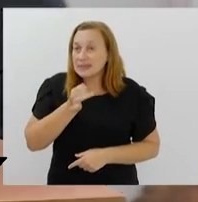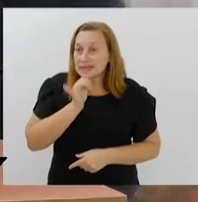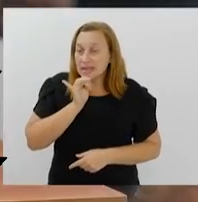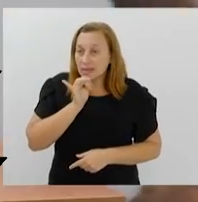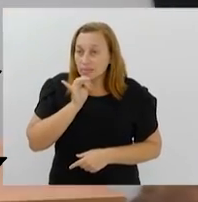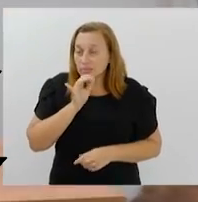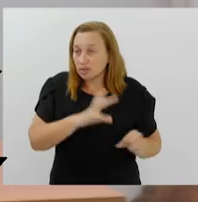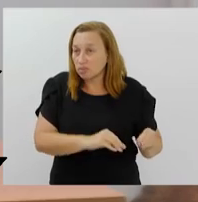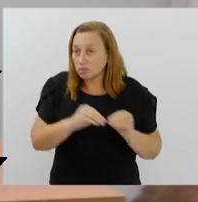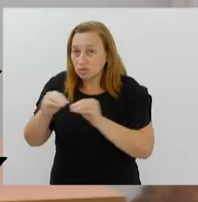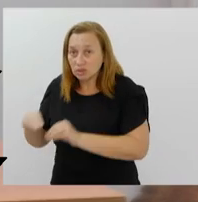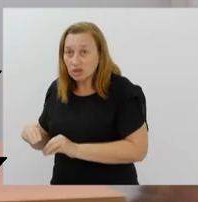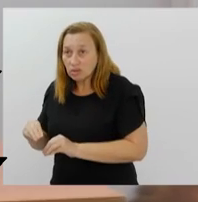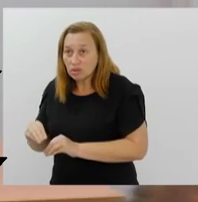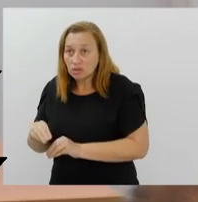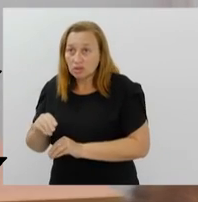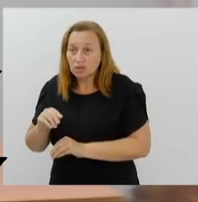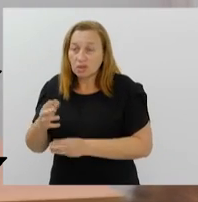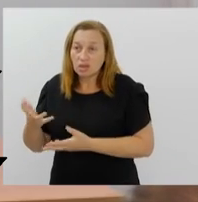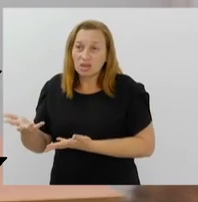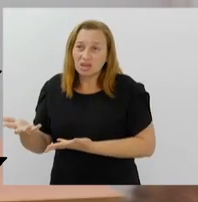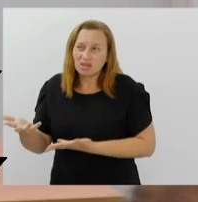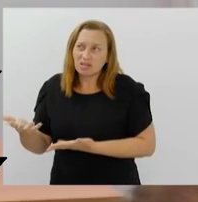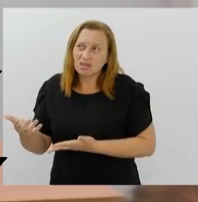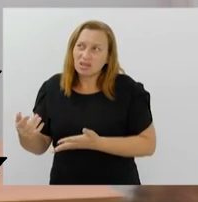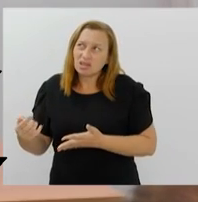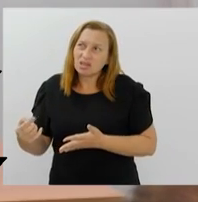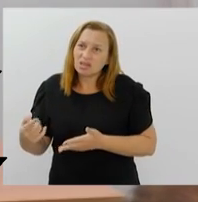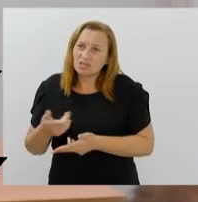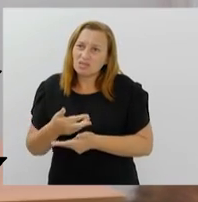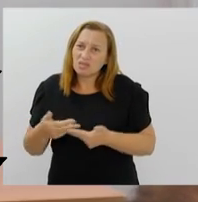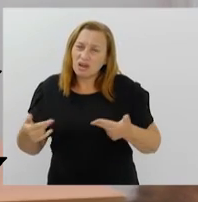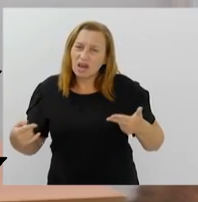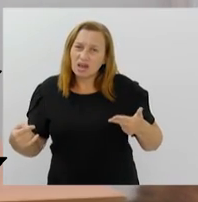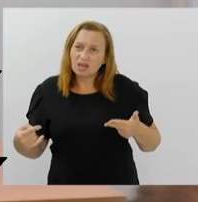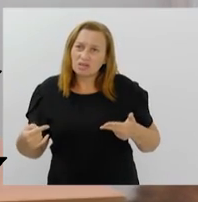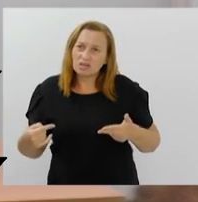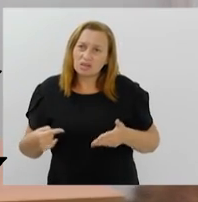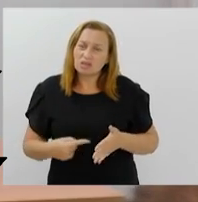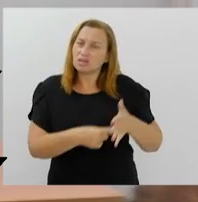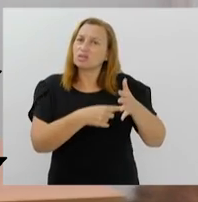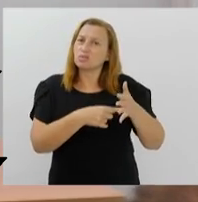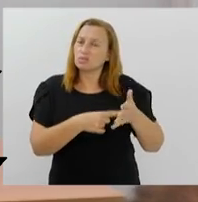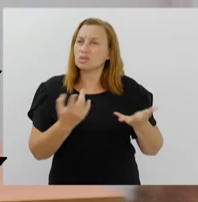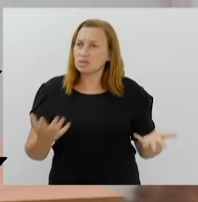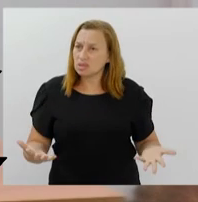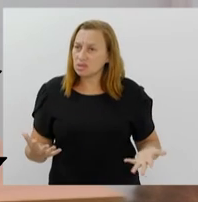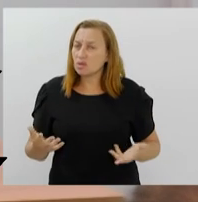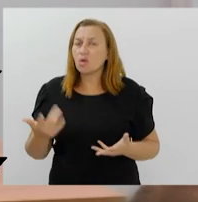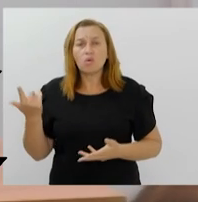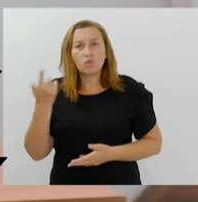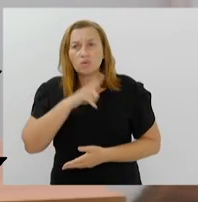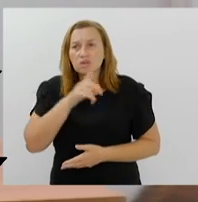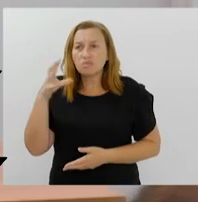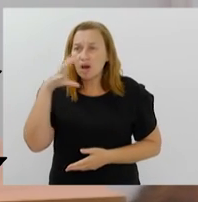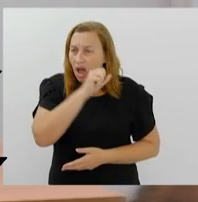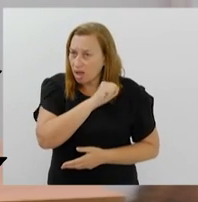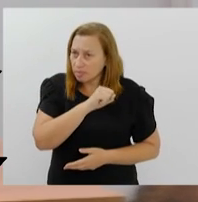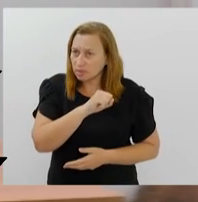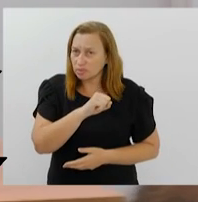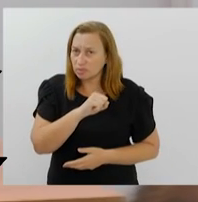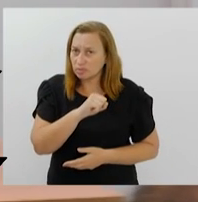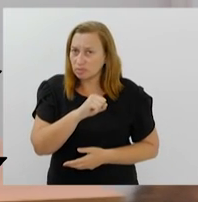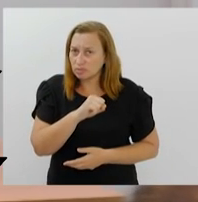Nós num mês recebemos praticamente 300 reclamações nós conseguimos rapidamente conciliar